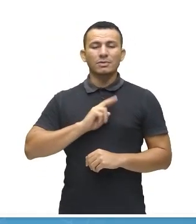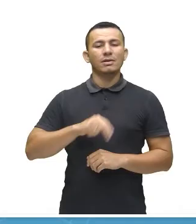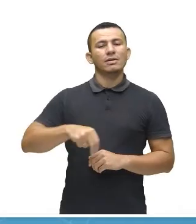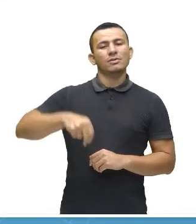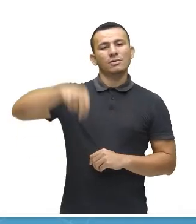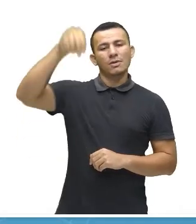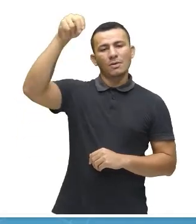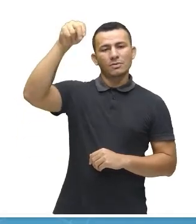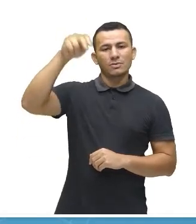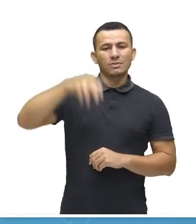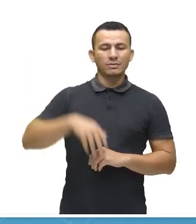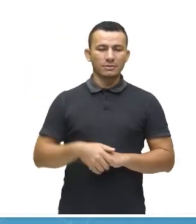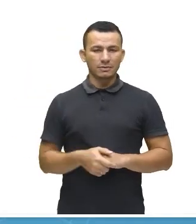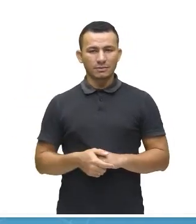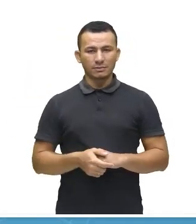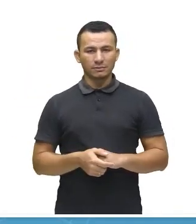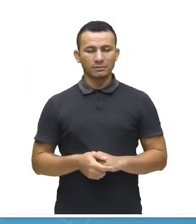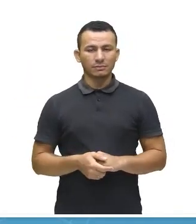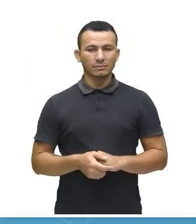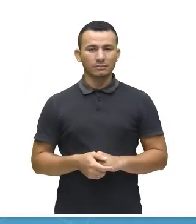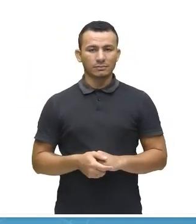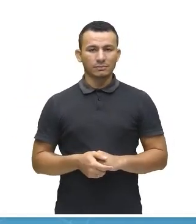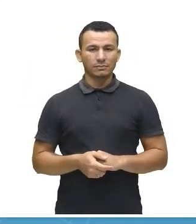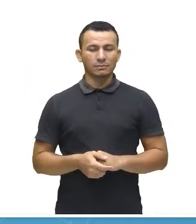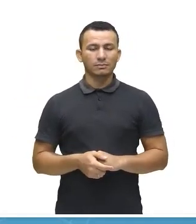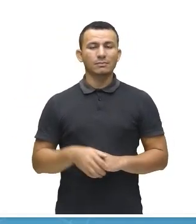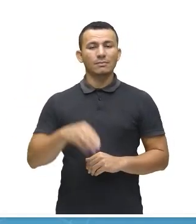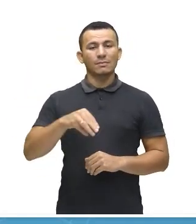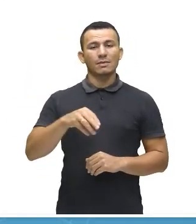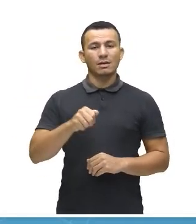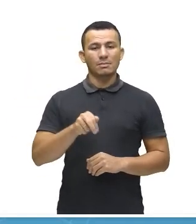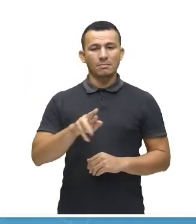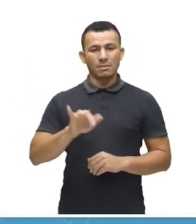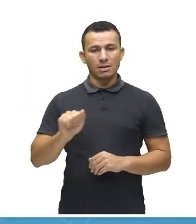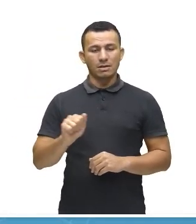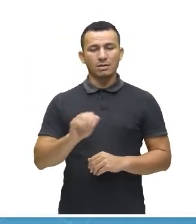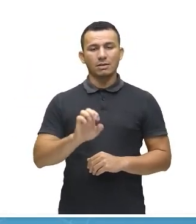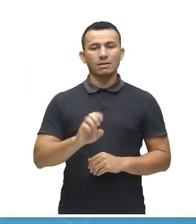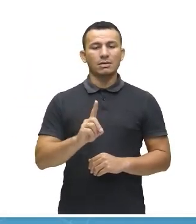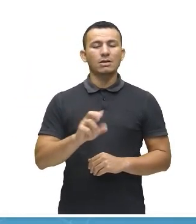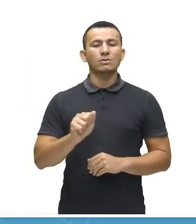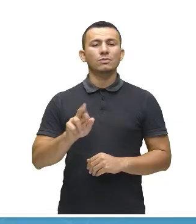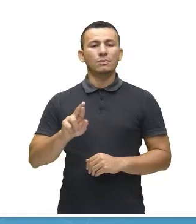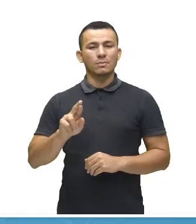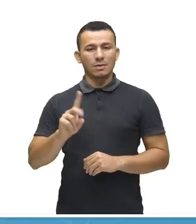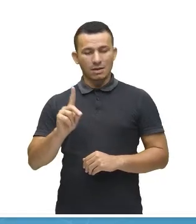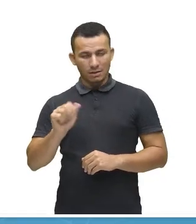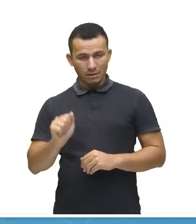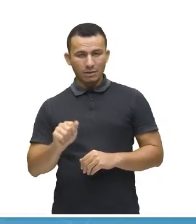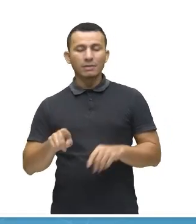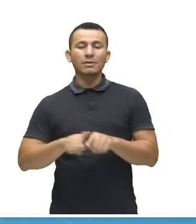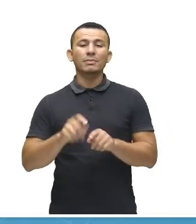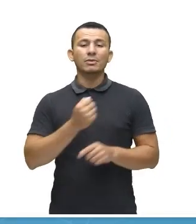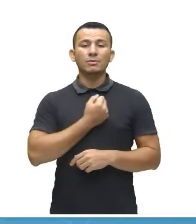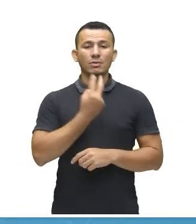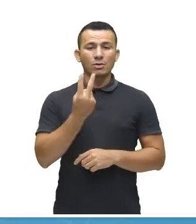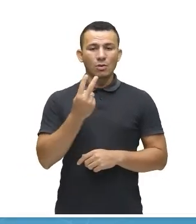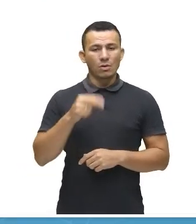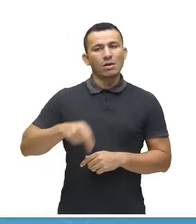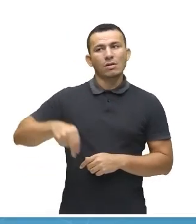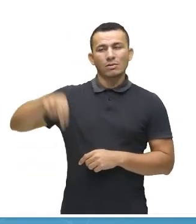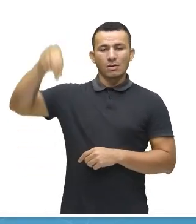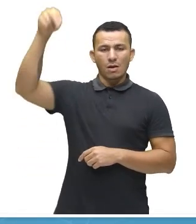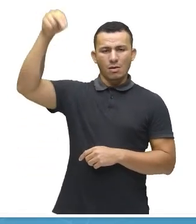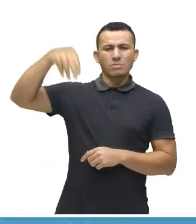região norte. Vamos verificar a resposta da Maria Eduarda. A questão 2, ela também colocou ali região norte,